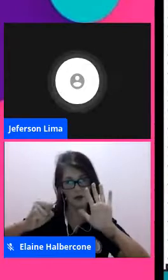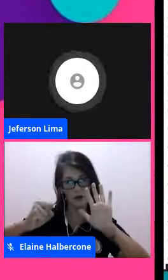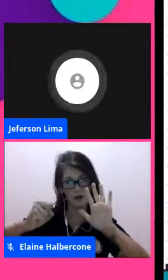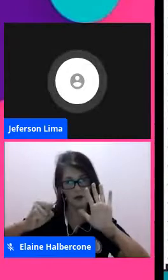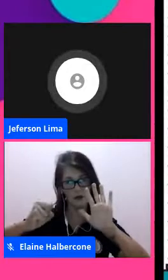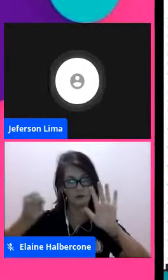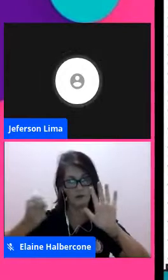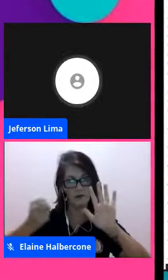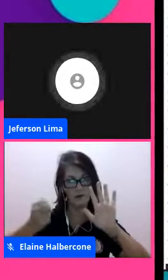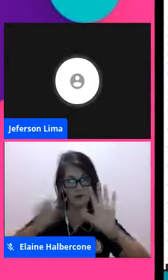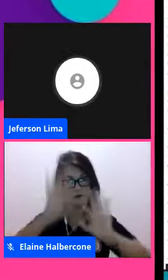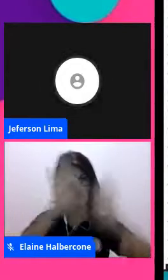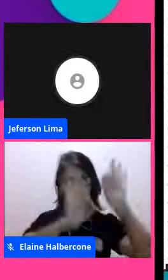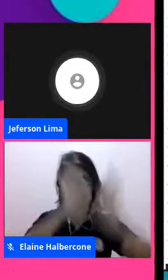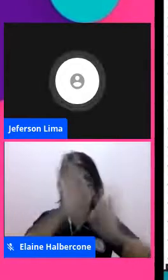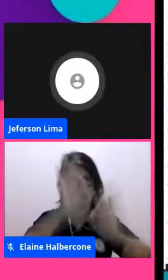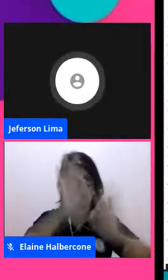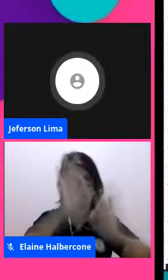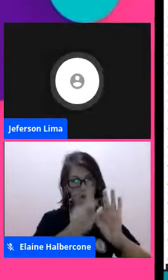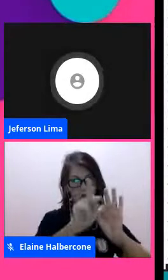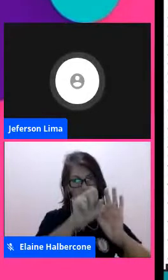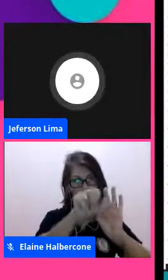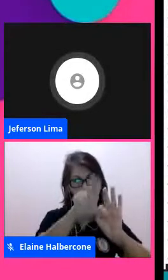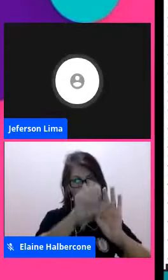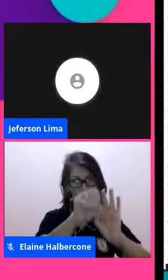ele configura um pino